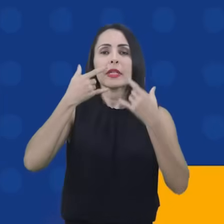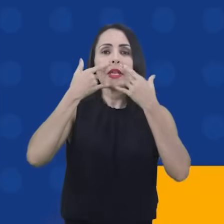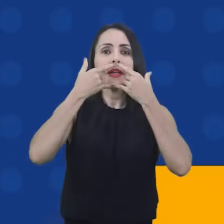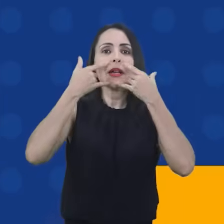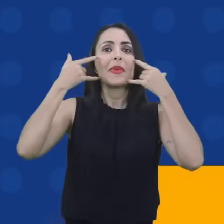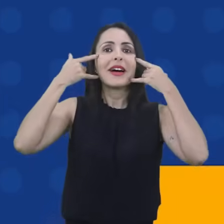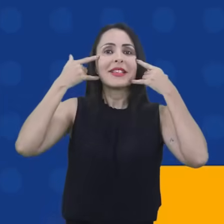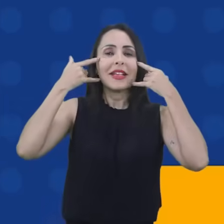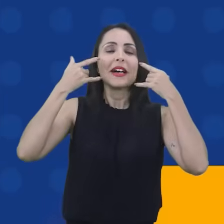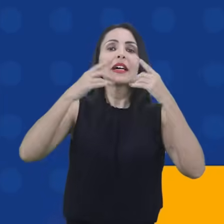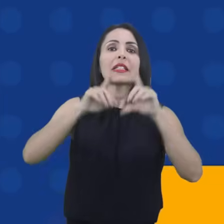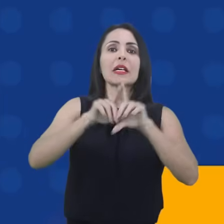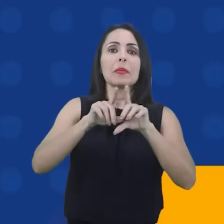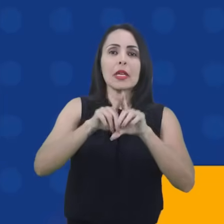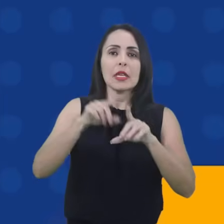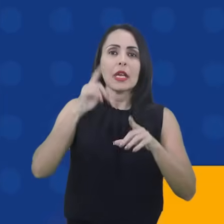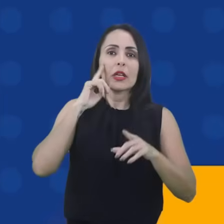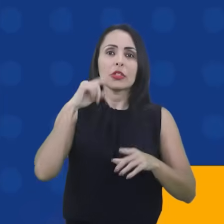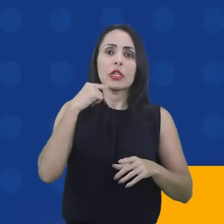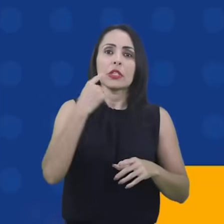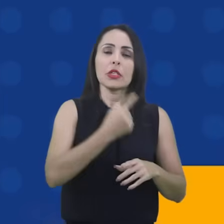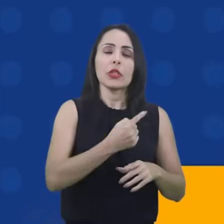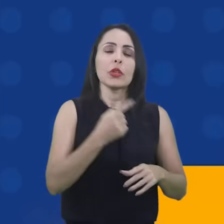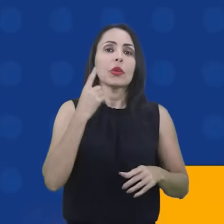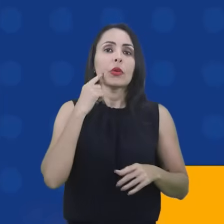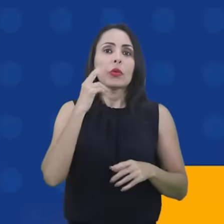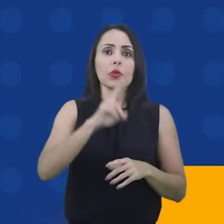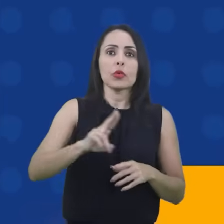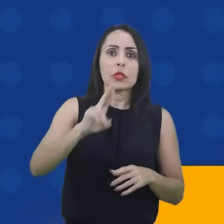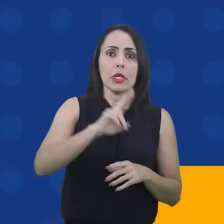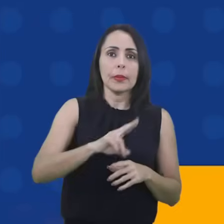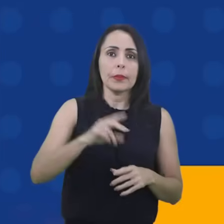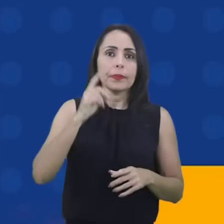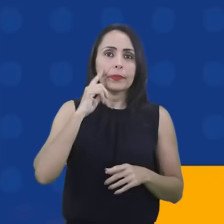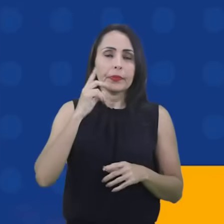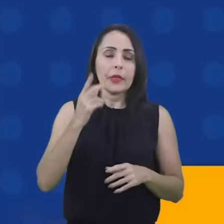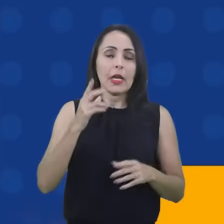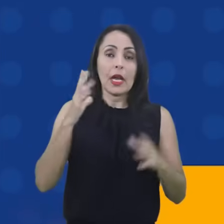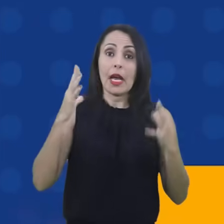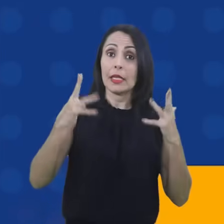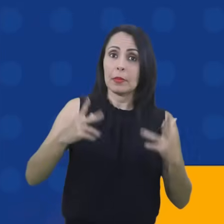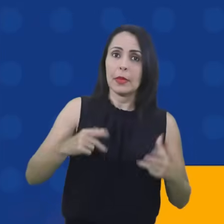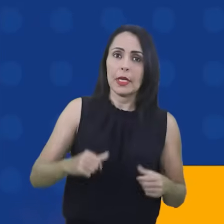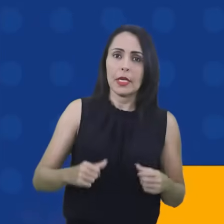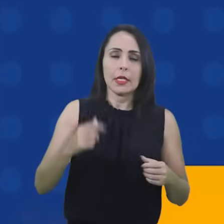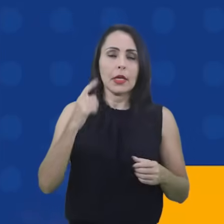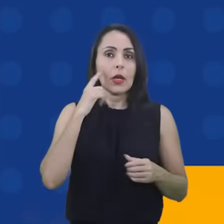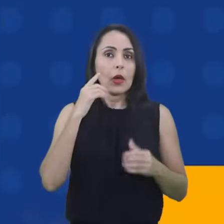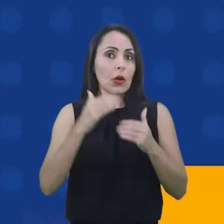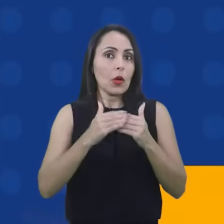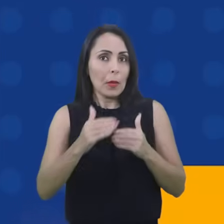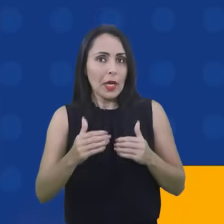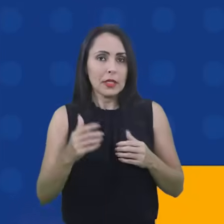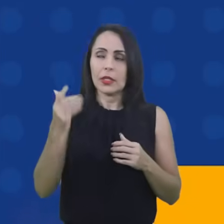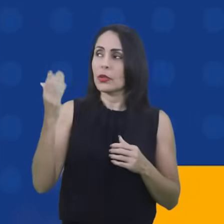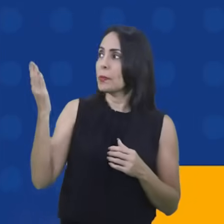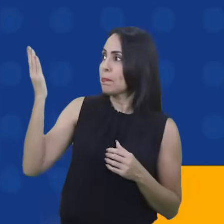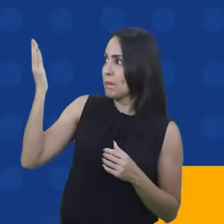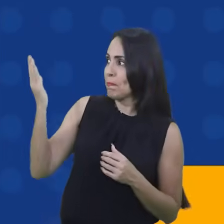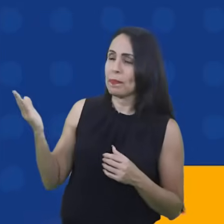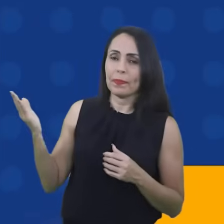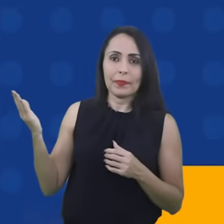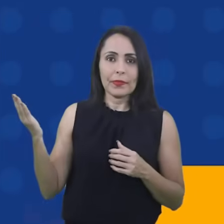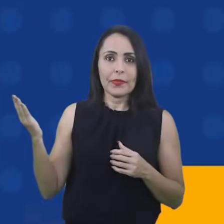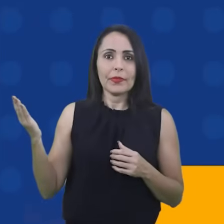de prótese, né? Vamos falar um pouquinho sobre como deve ser a higiene de cada uma, né? Começando aí pela prótese